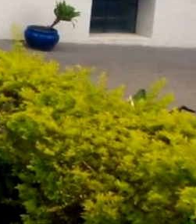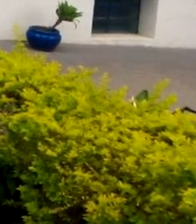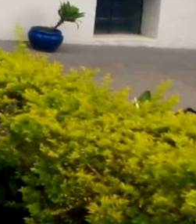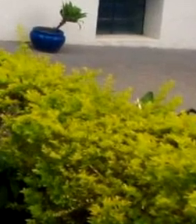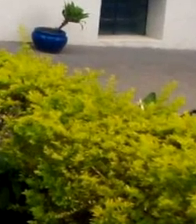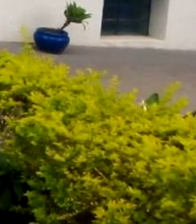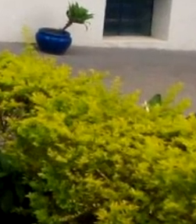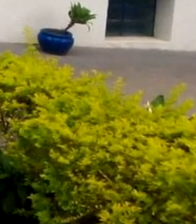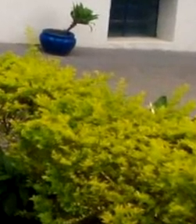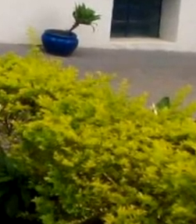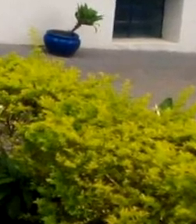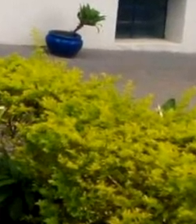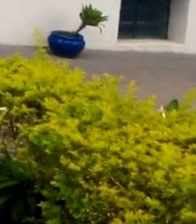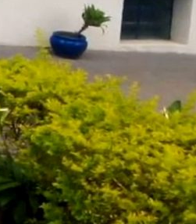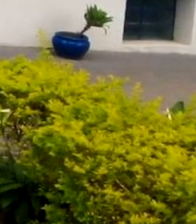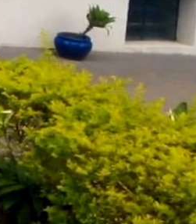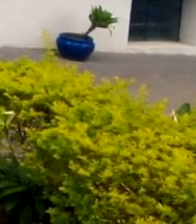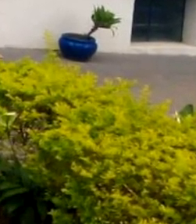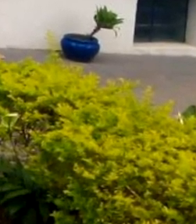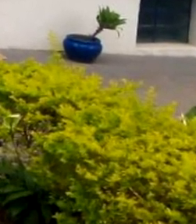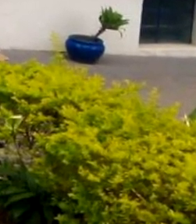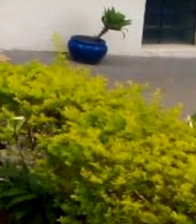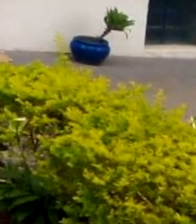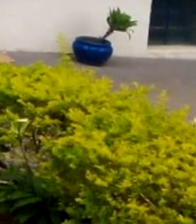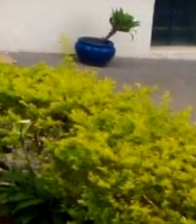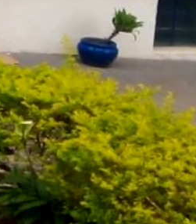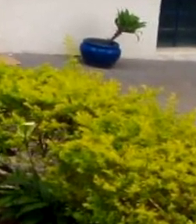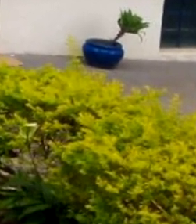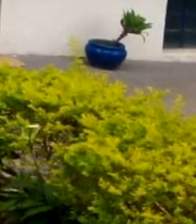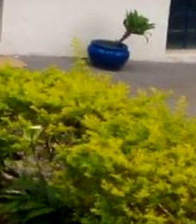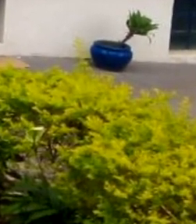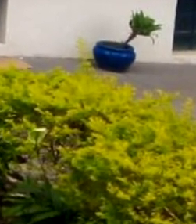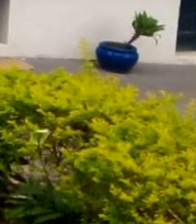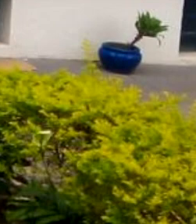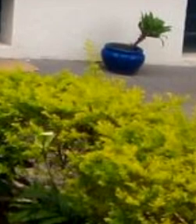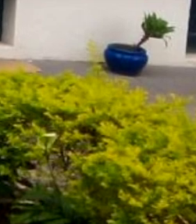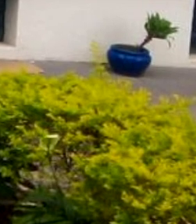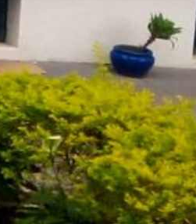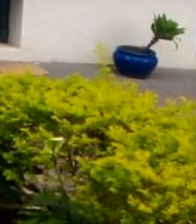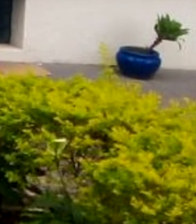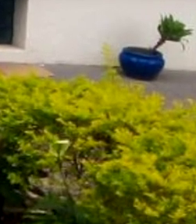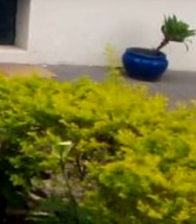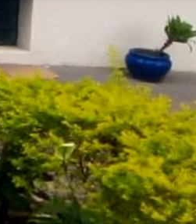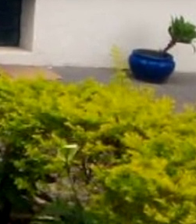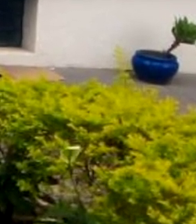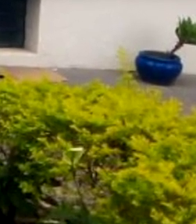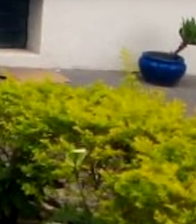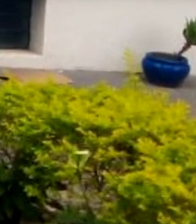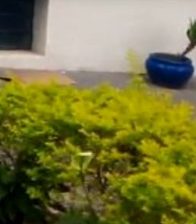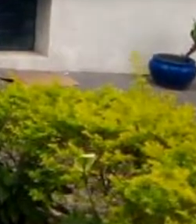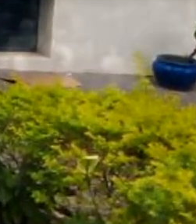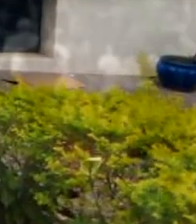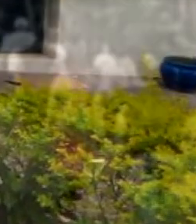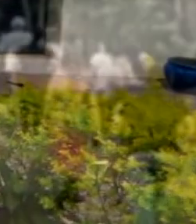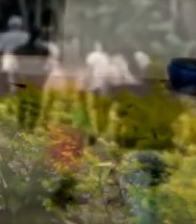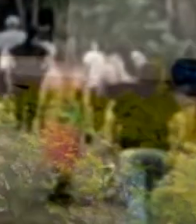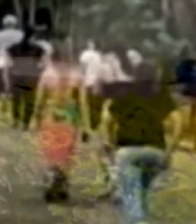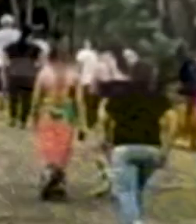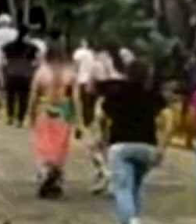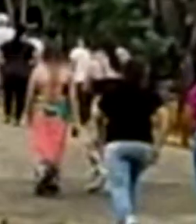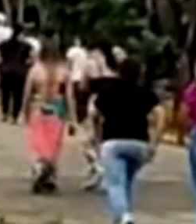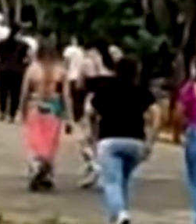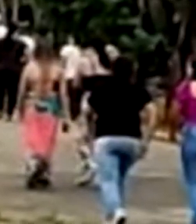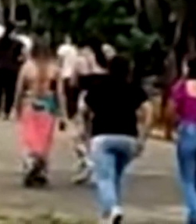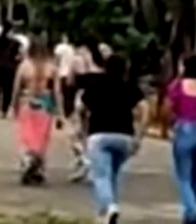No domingo, dia 30, no segundo turno das eleições de 2022, Luiz Inácio Lula da Silva, de 77 anos, do